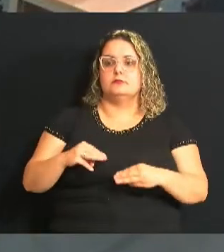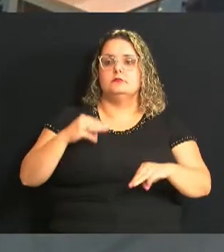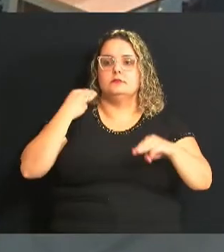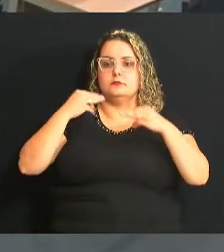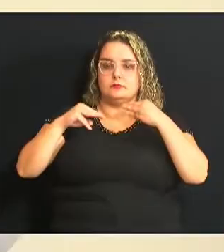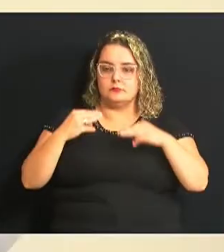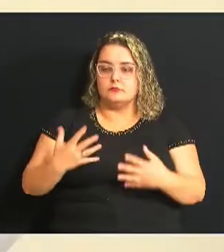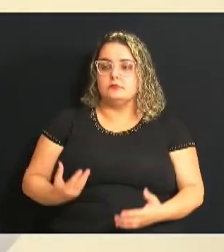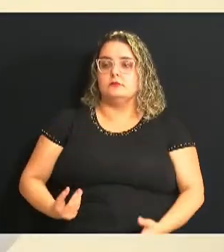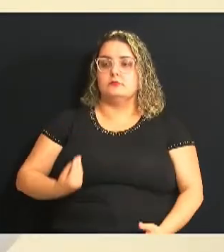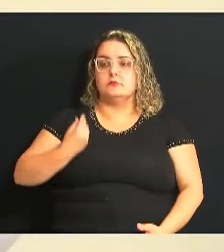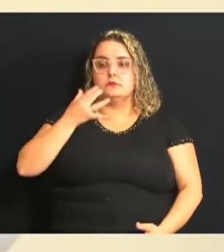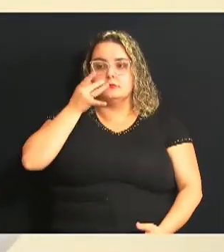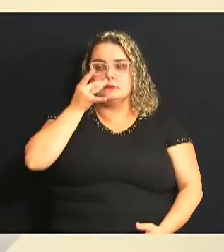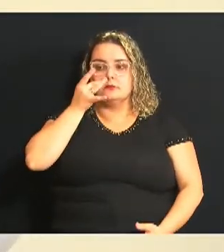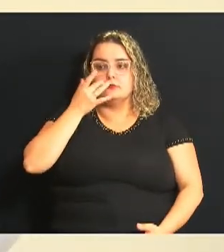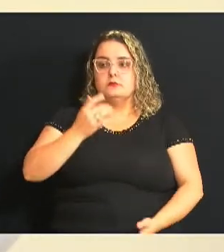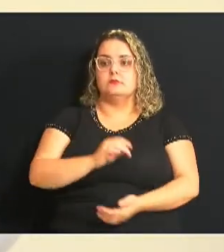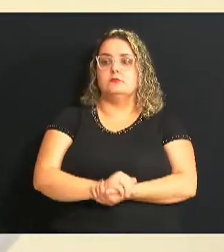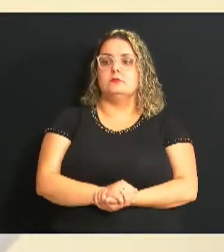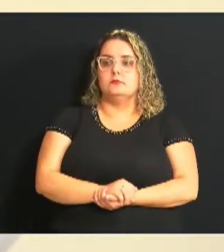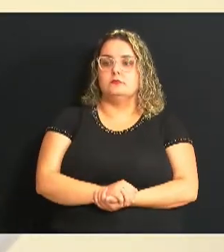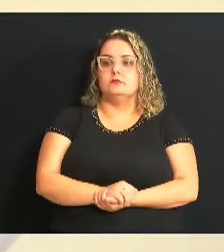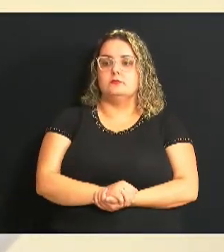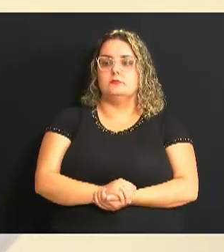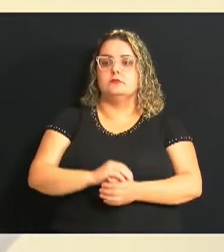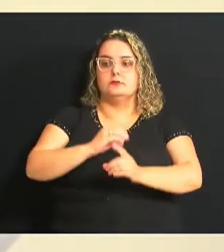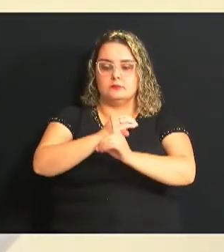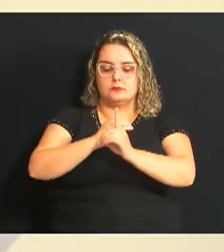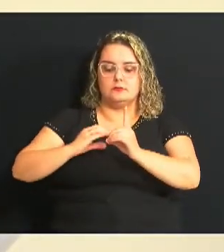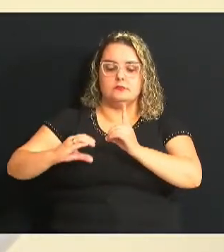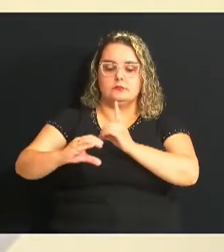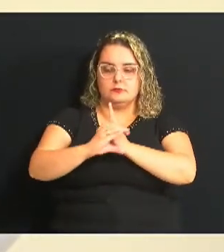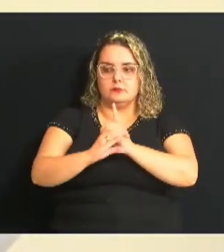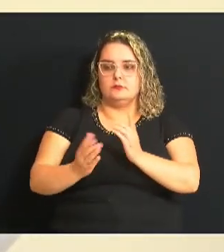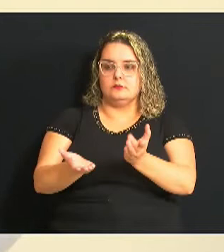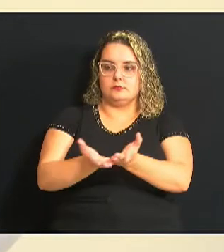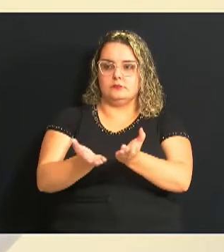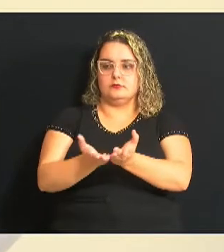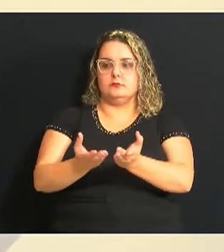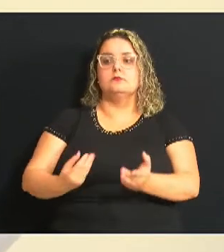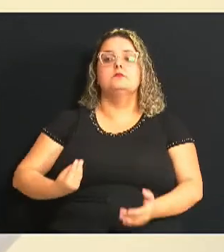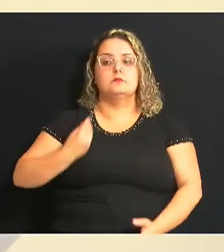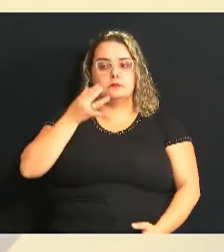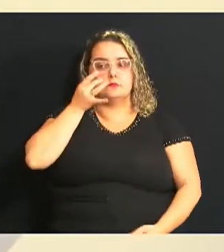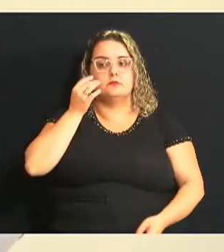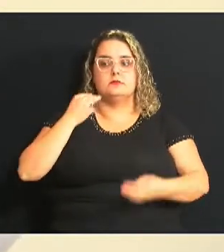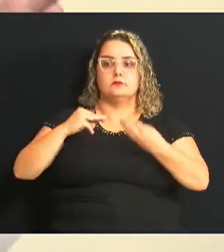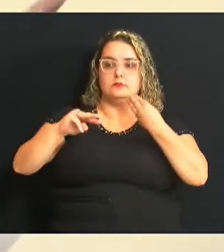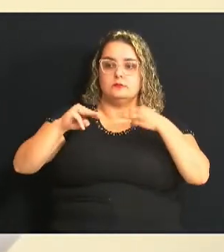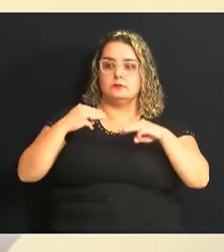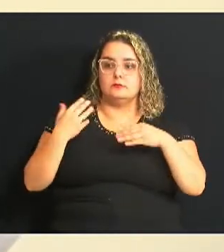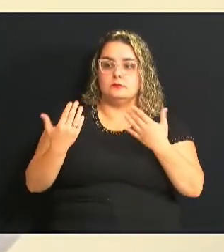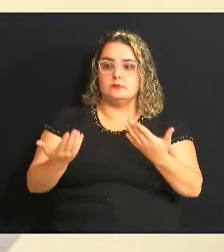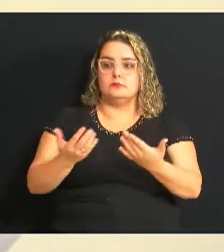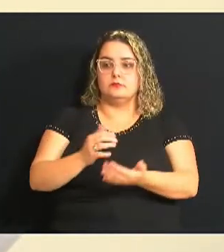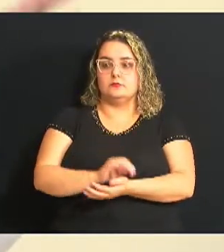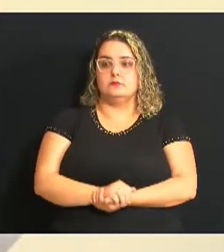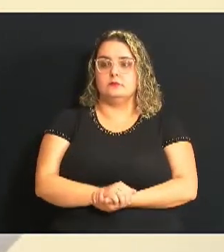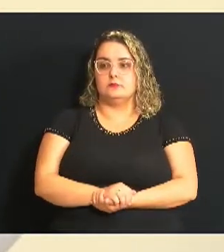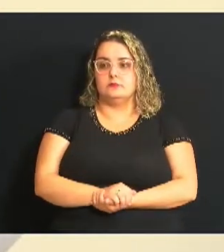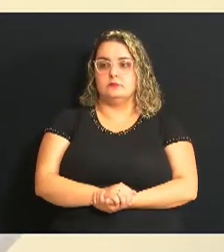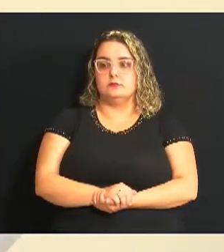muito presente na expressão do culto evangélico, mas é muito presente. Então, há